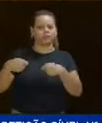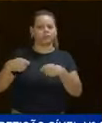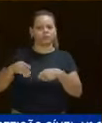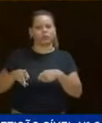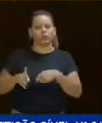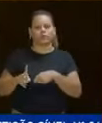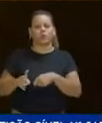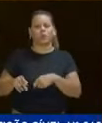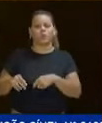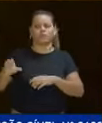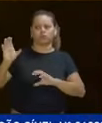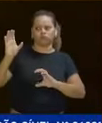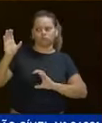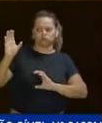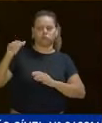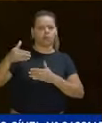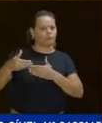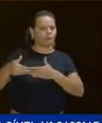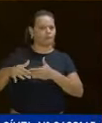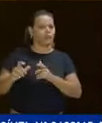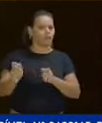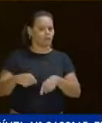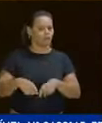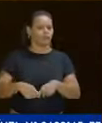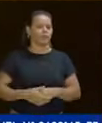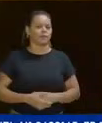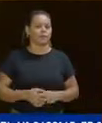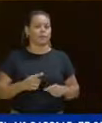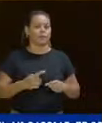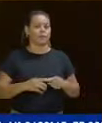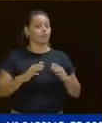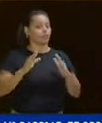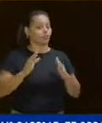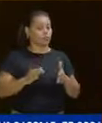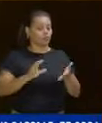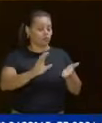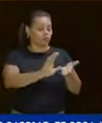isso? Porque, ao verificarmos